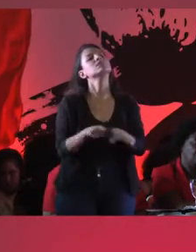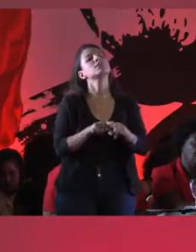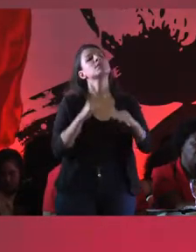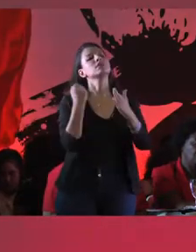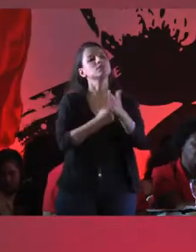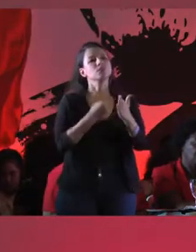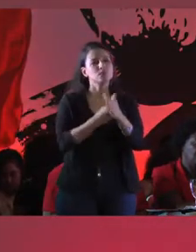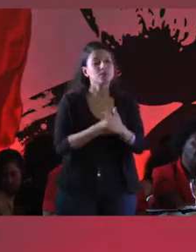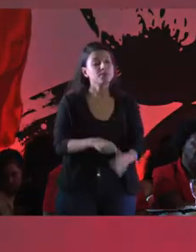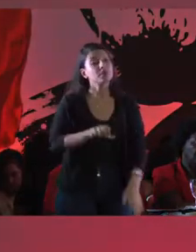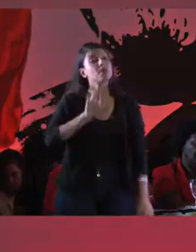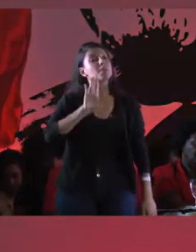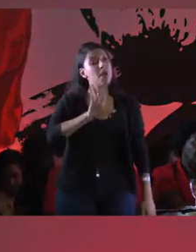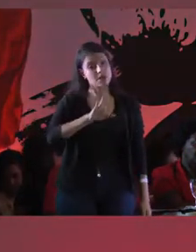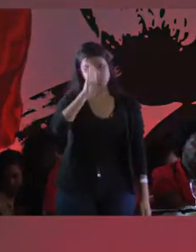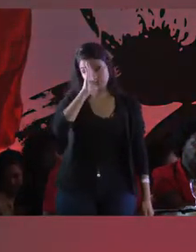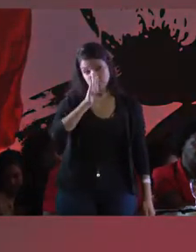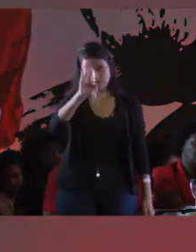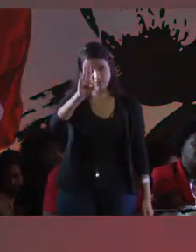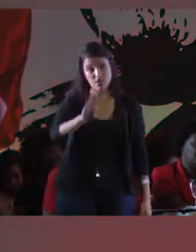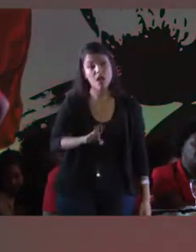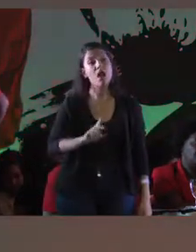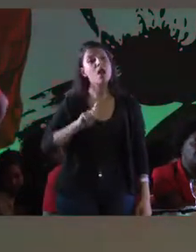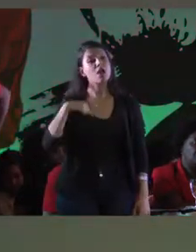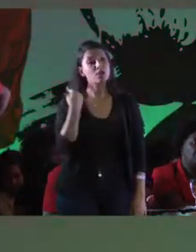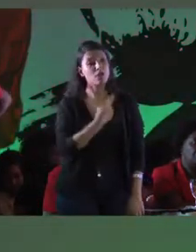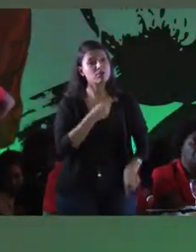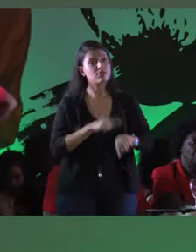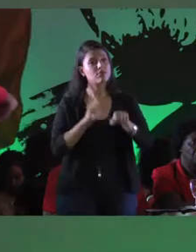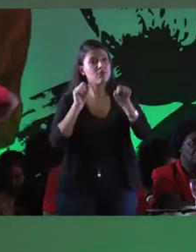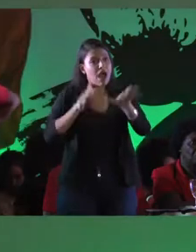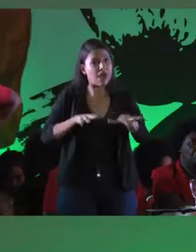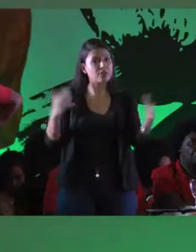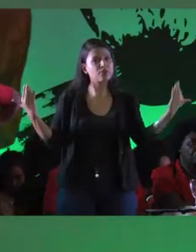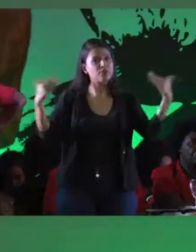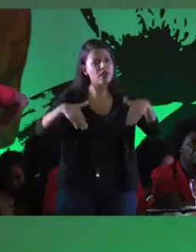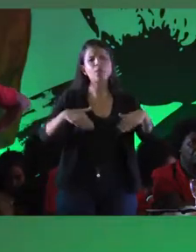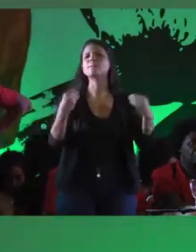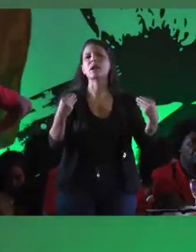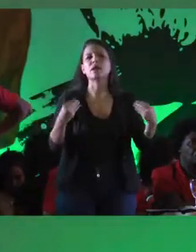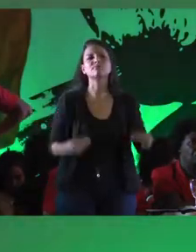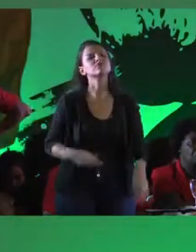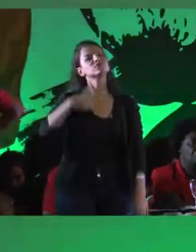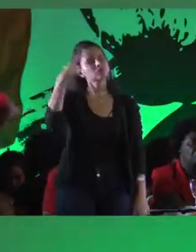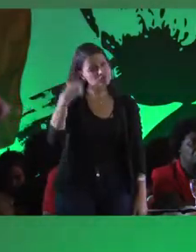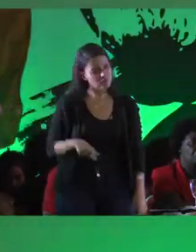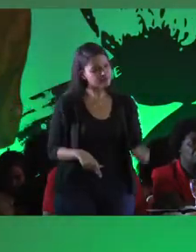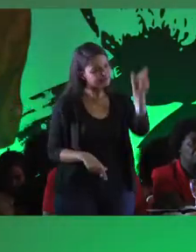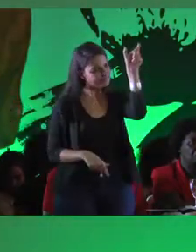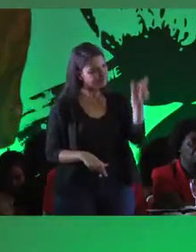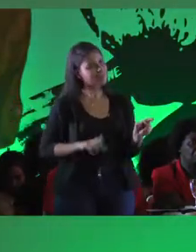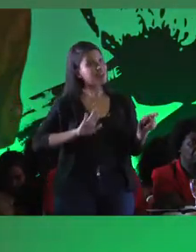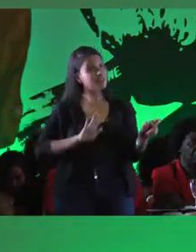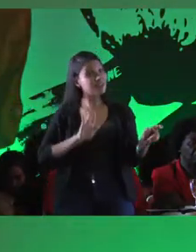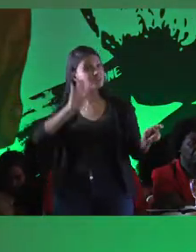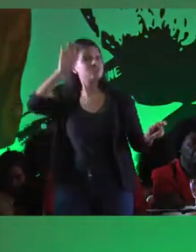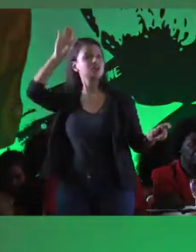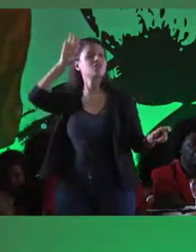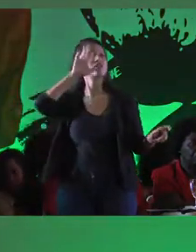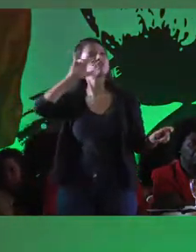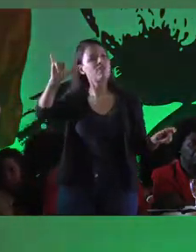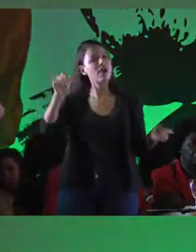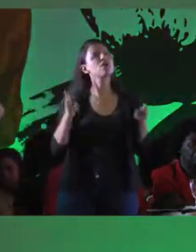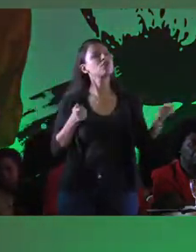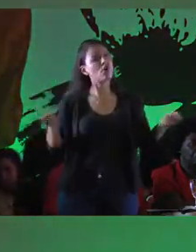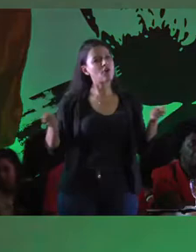é, sobretudo, um ato para a gente reafirmar a candidatura daquele que vai governar o Brasil